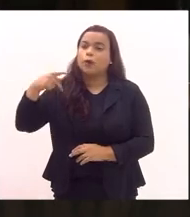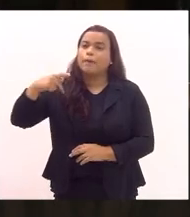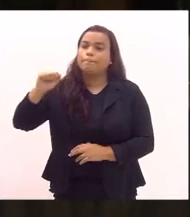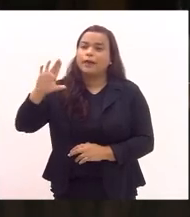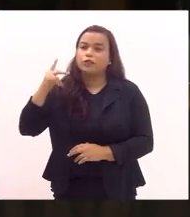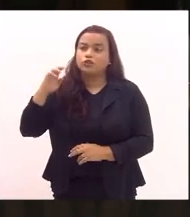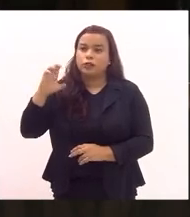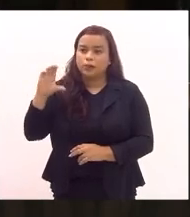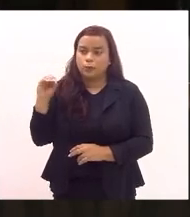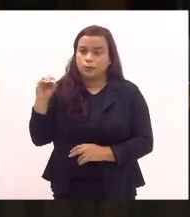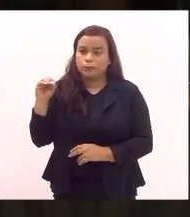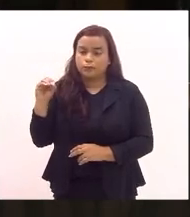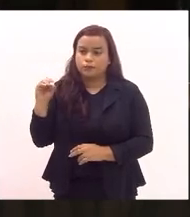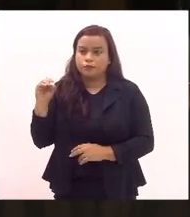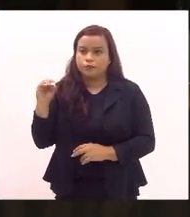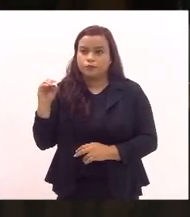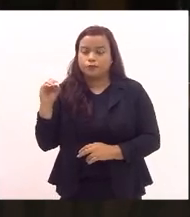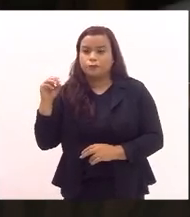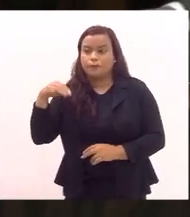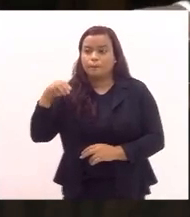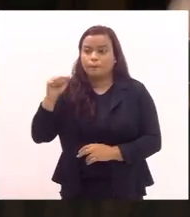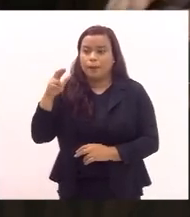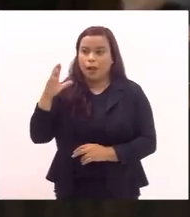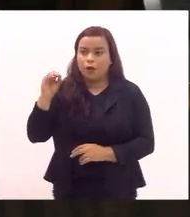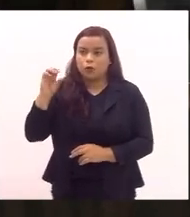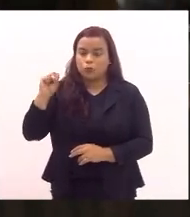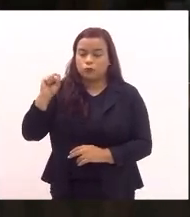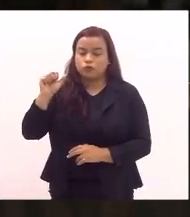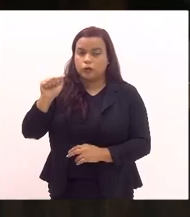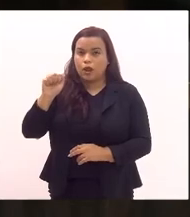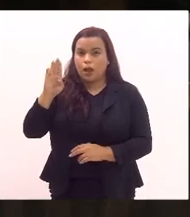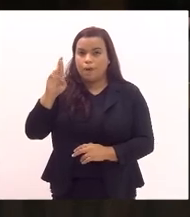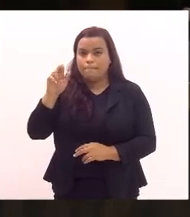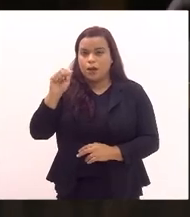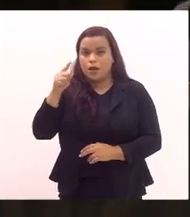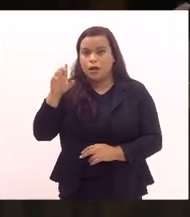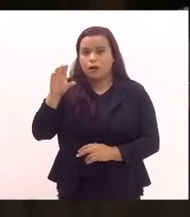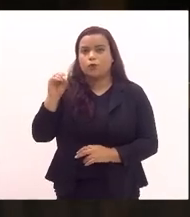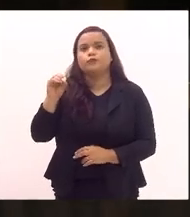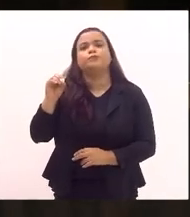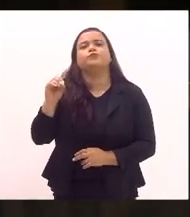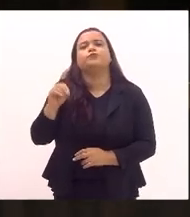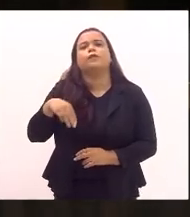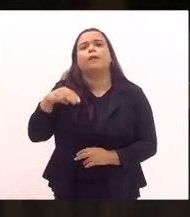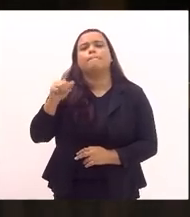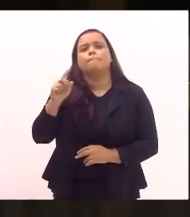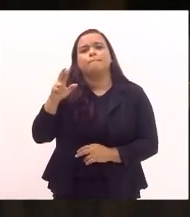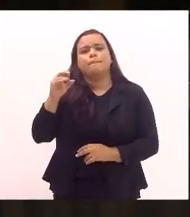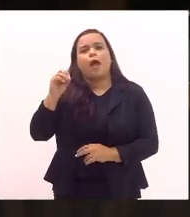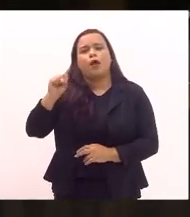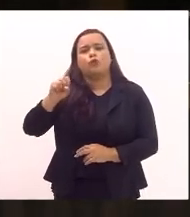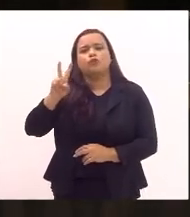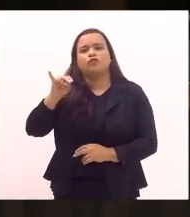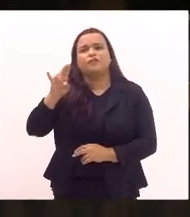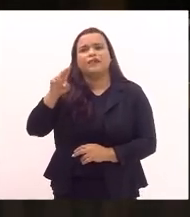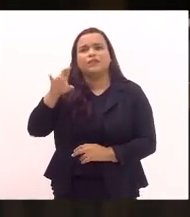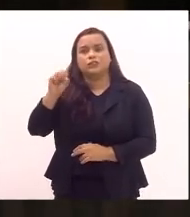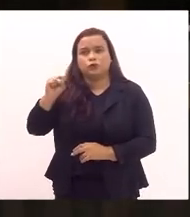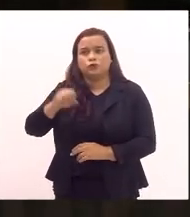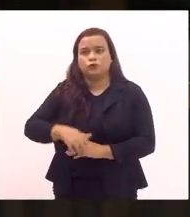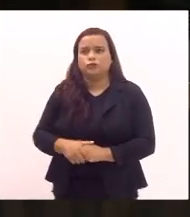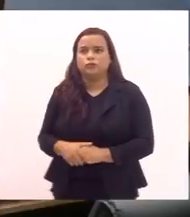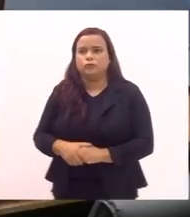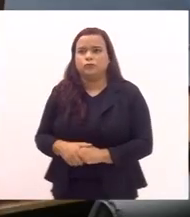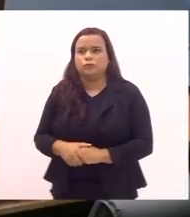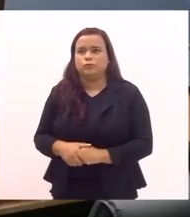Márcia Pacheco Marcus Abraham Marcus Abraham Marcus Vinicius Marcus Vinicius C